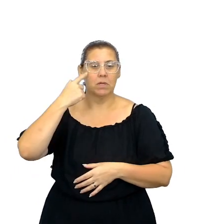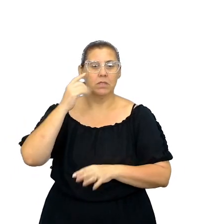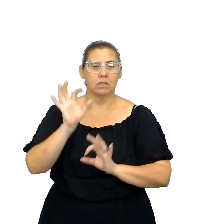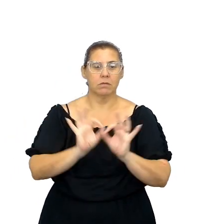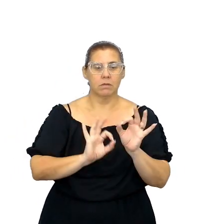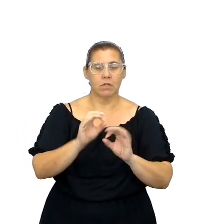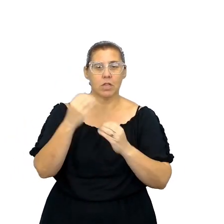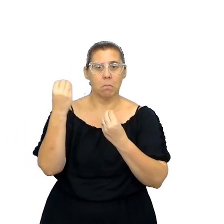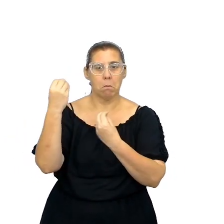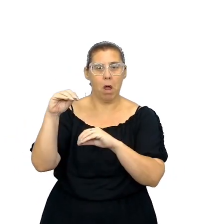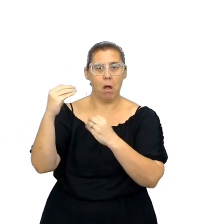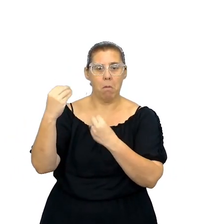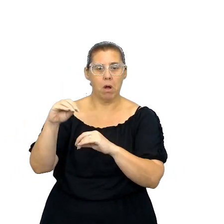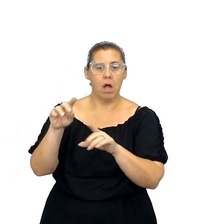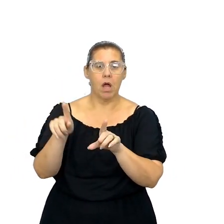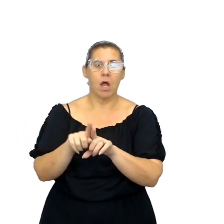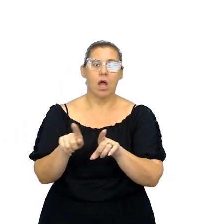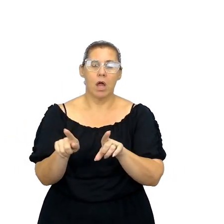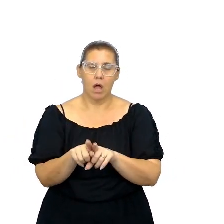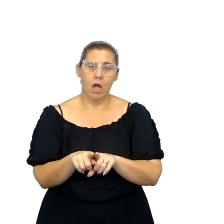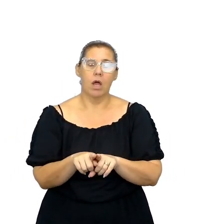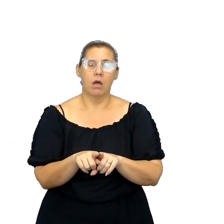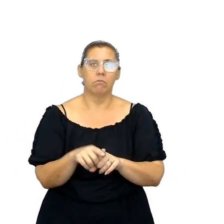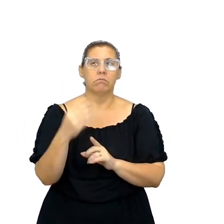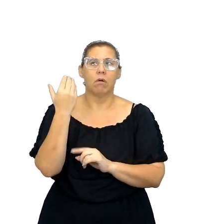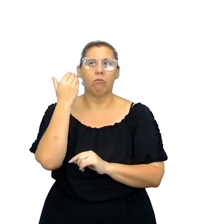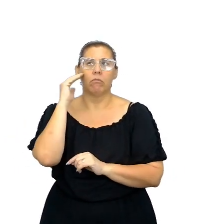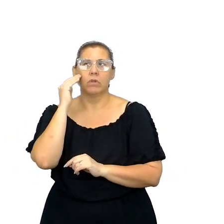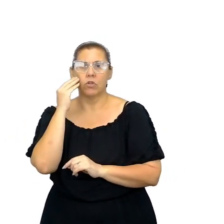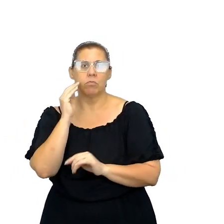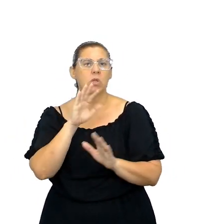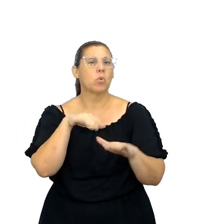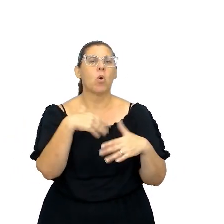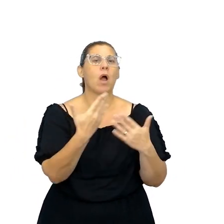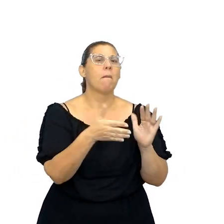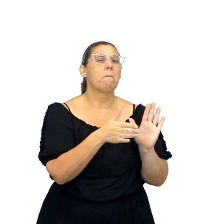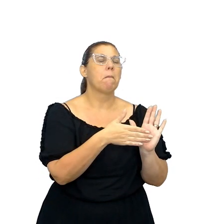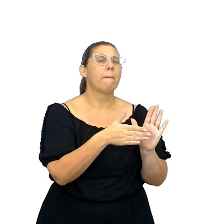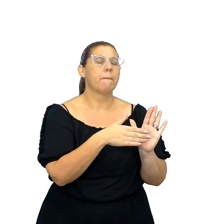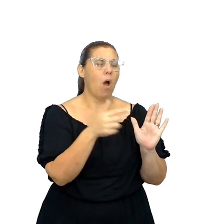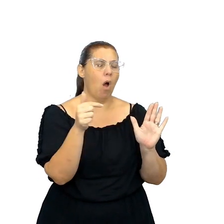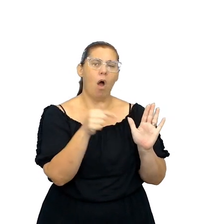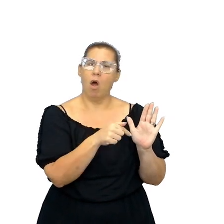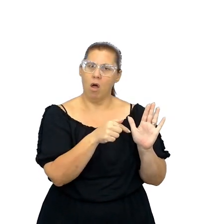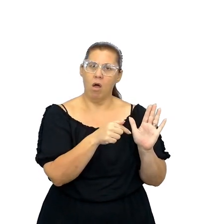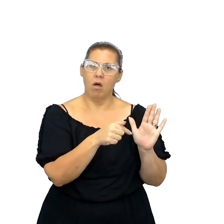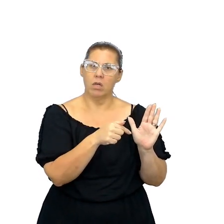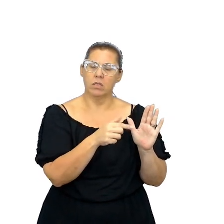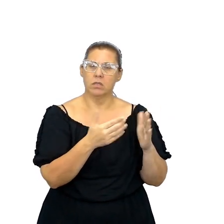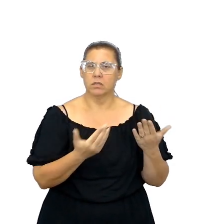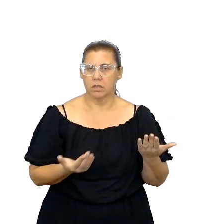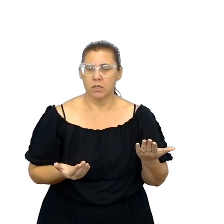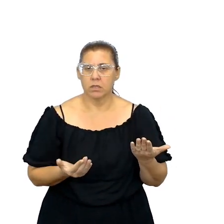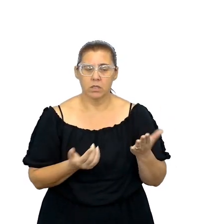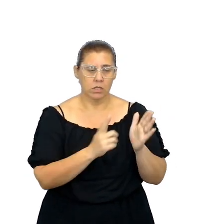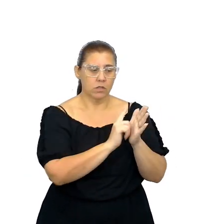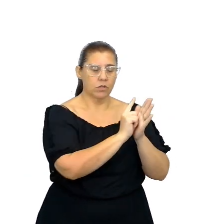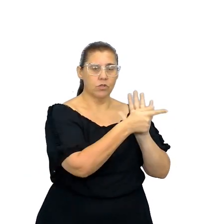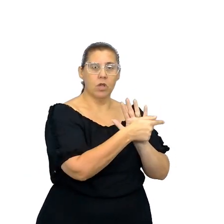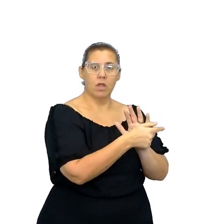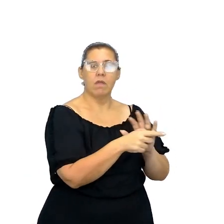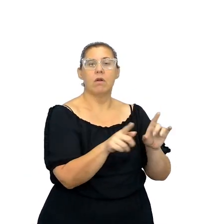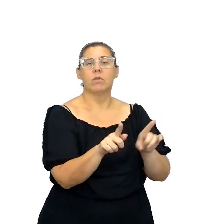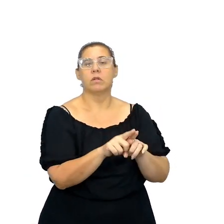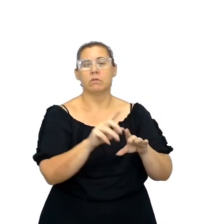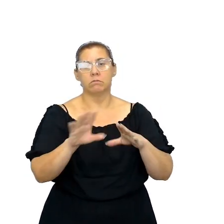elaboração de meme, nós também temos, a partir da compreensão do propósito comunicativo e da estrutura composicional desse gênero, além